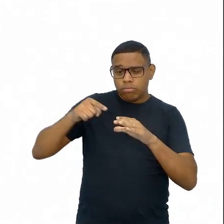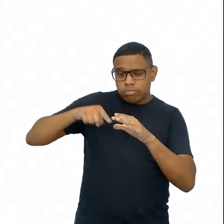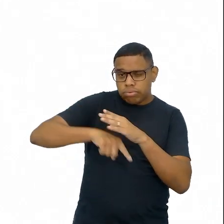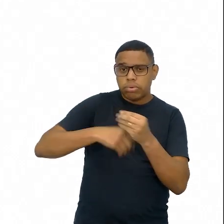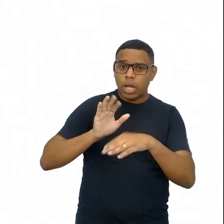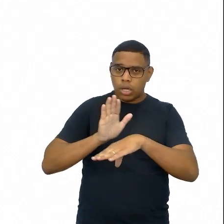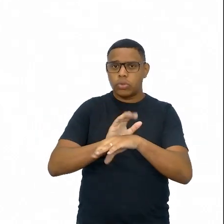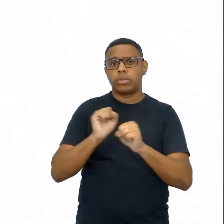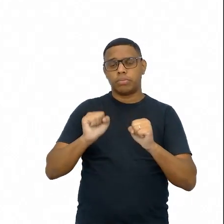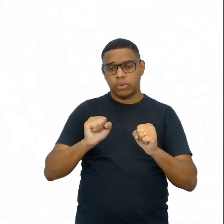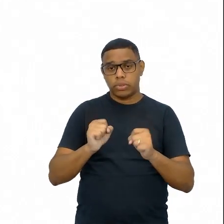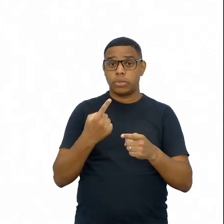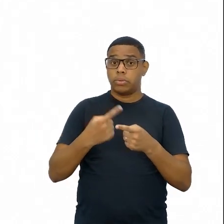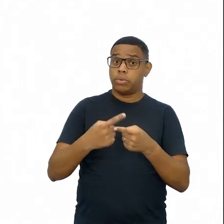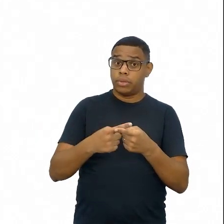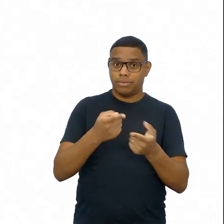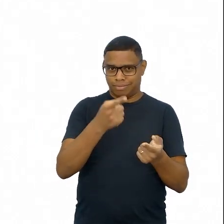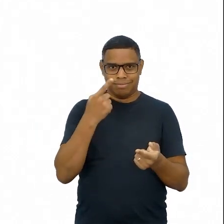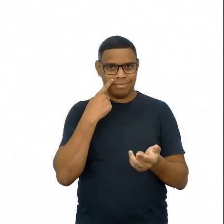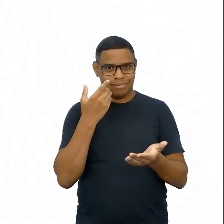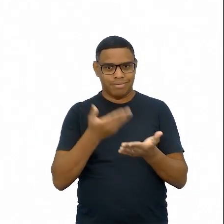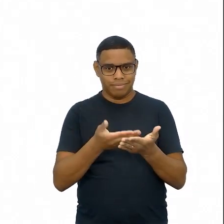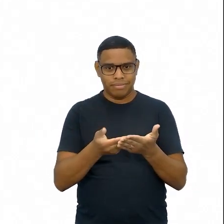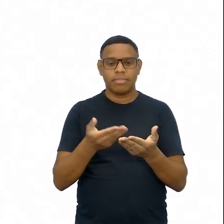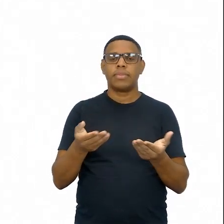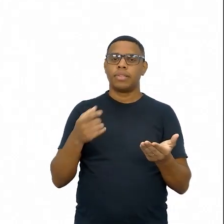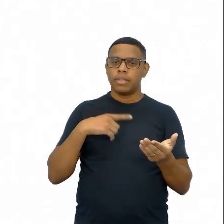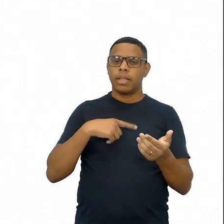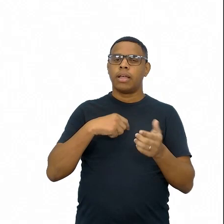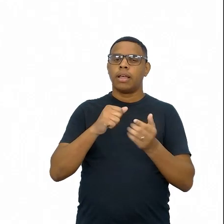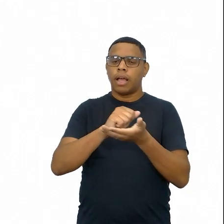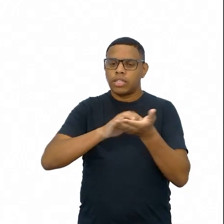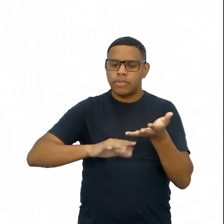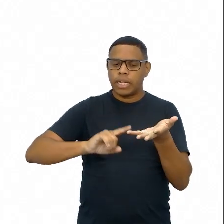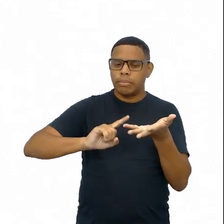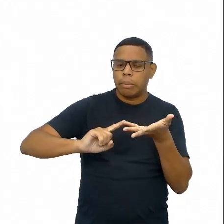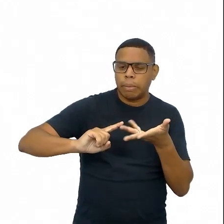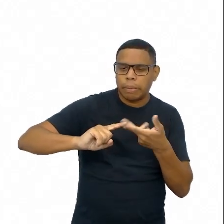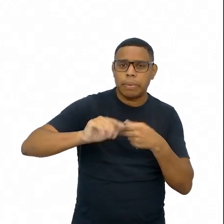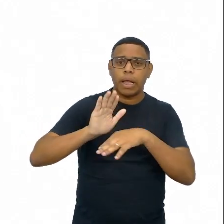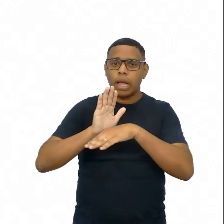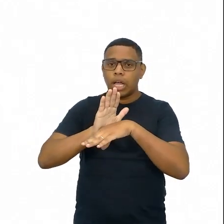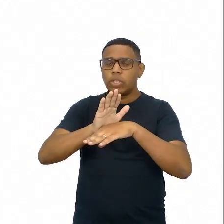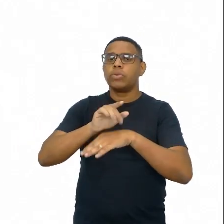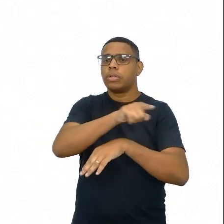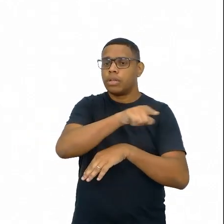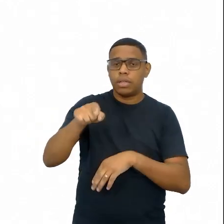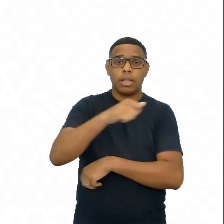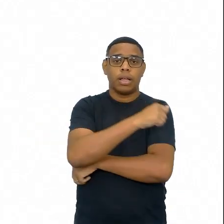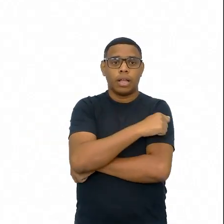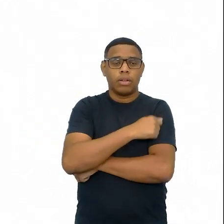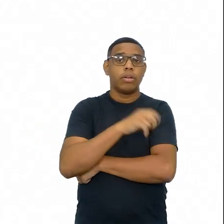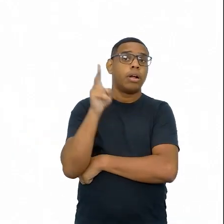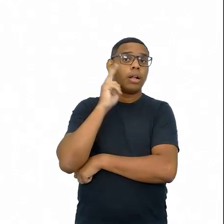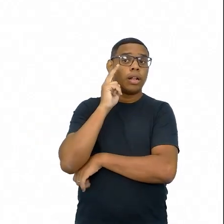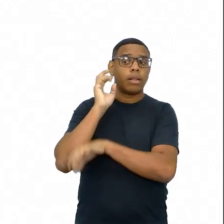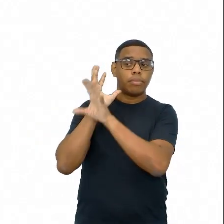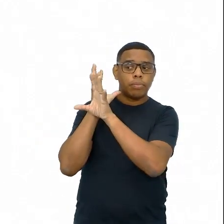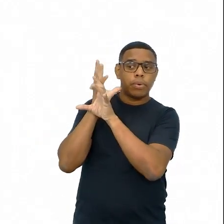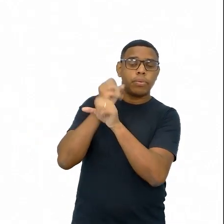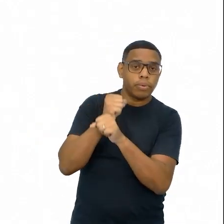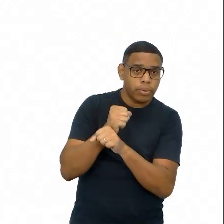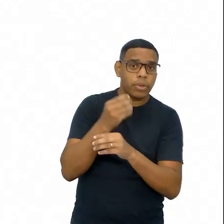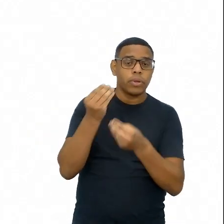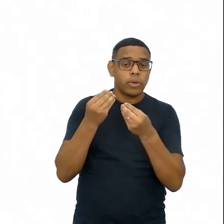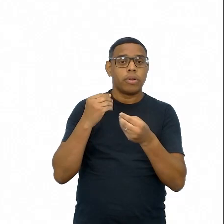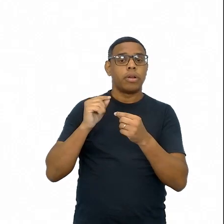intensivos, pois, como vimos, há no volume várias atividades que permitem que os estudantes retomem as habilidades que ainda